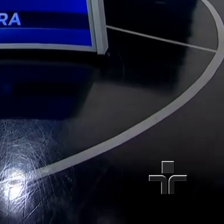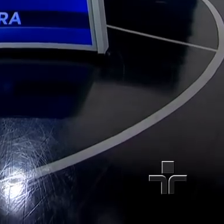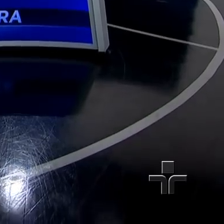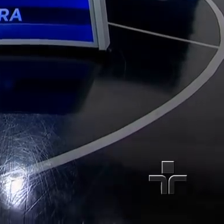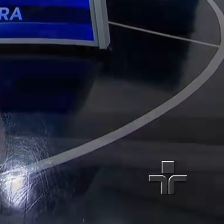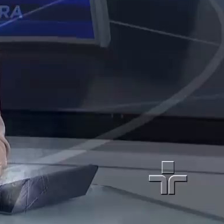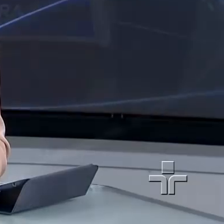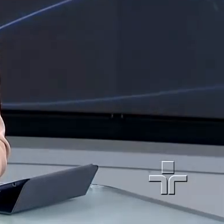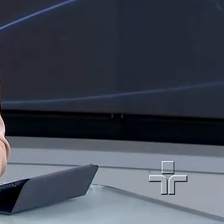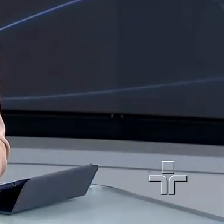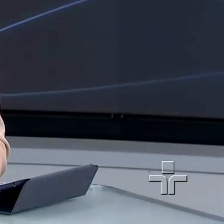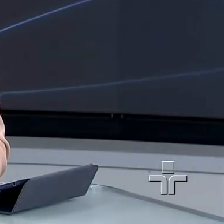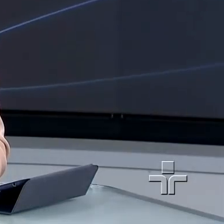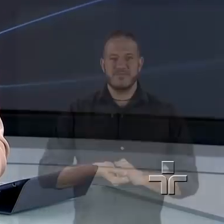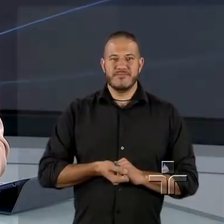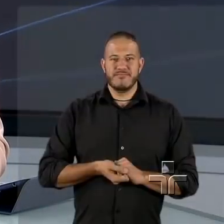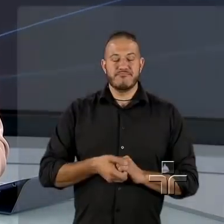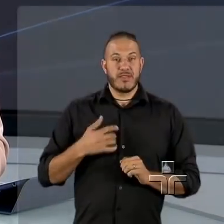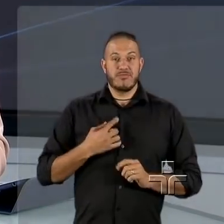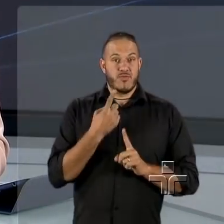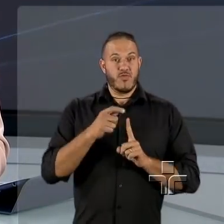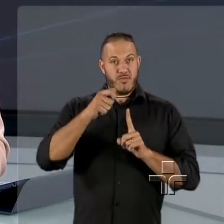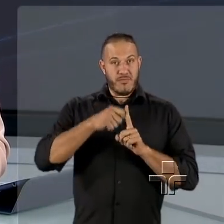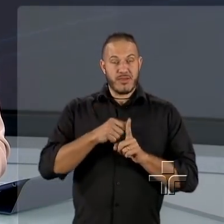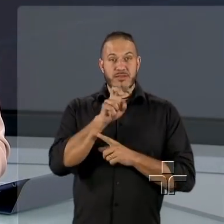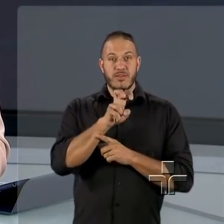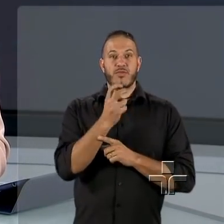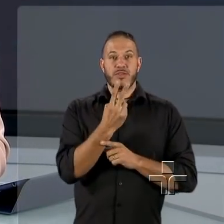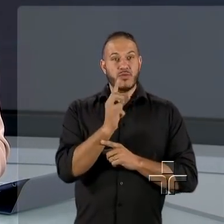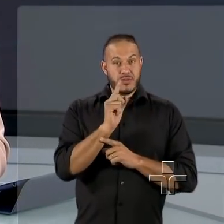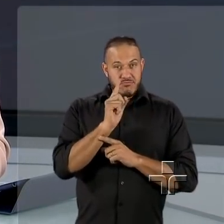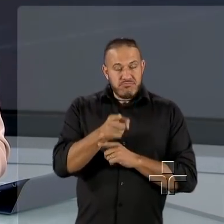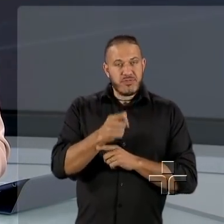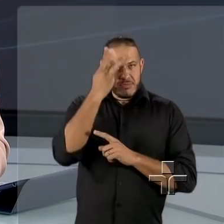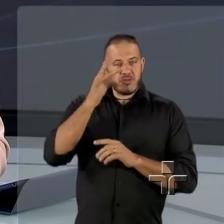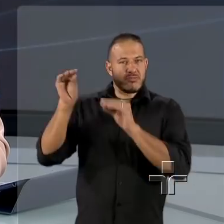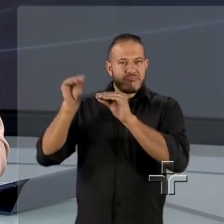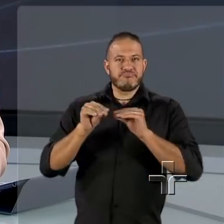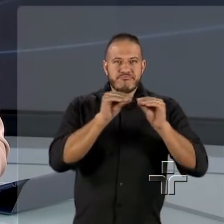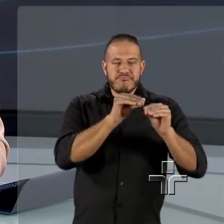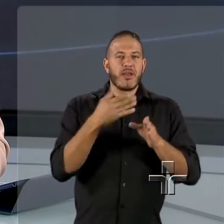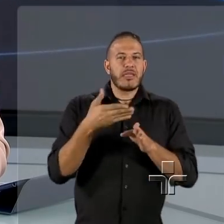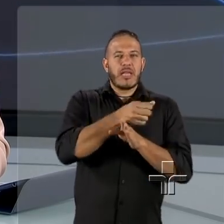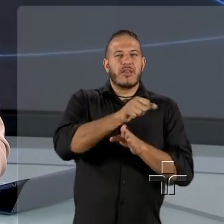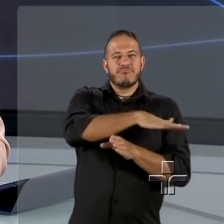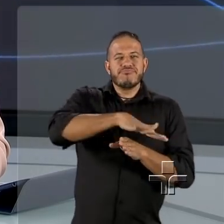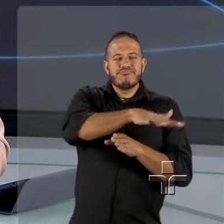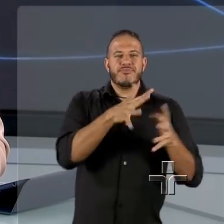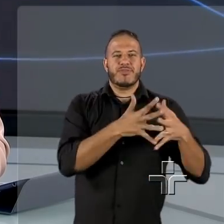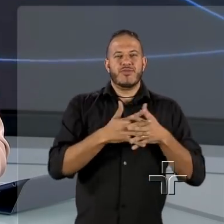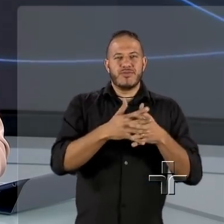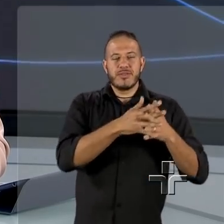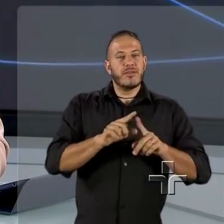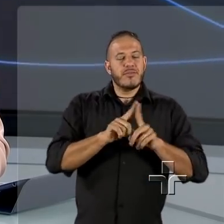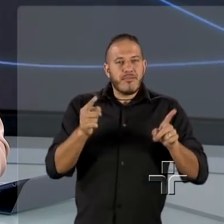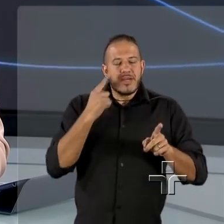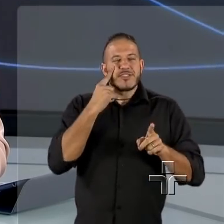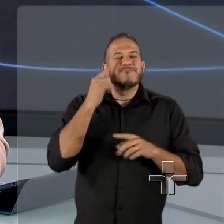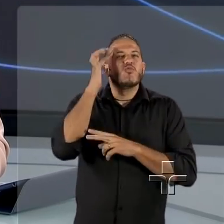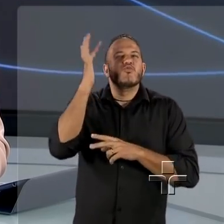do Schubert. Agora, sinfonia inacabada em obra pública, minha filha, não dá. Eu acho que isso é uma matéria